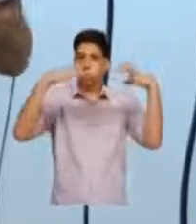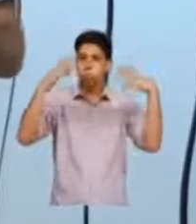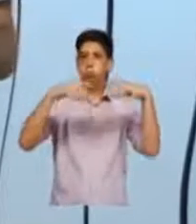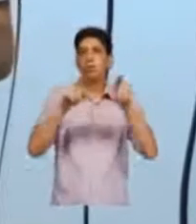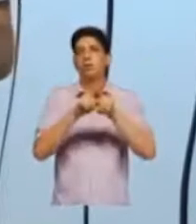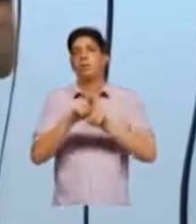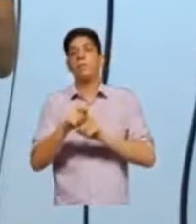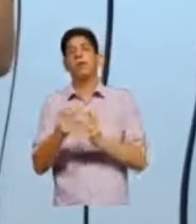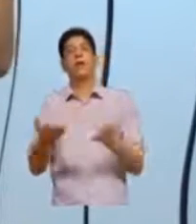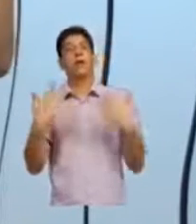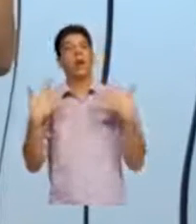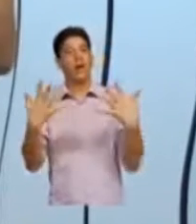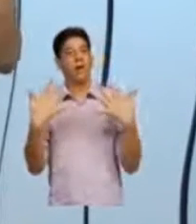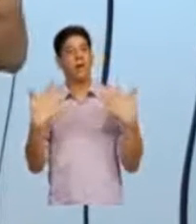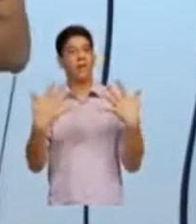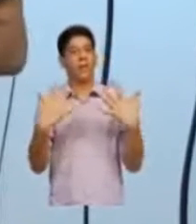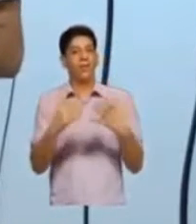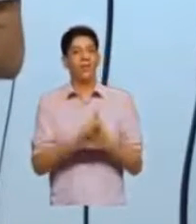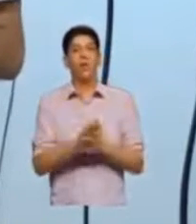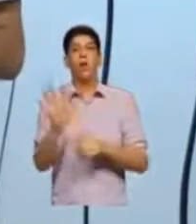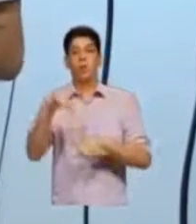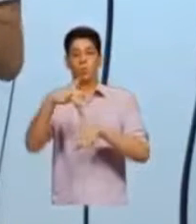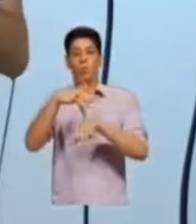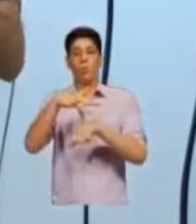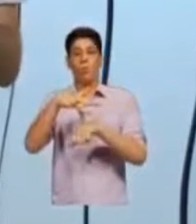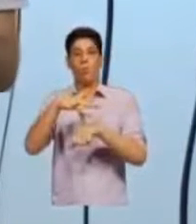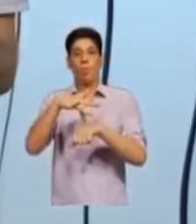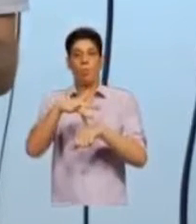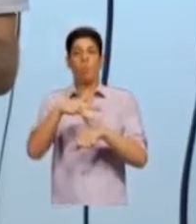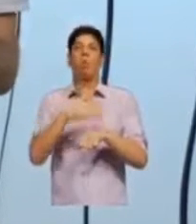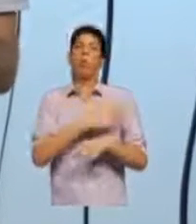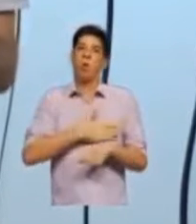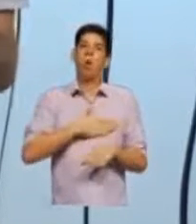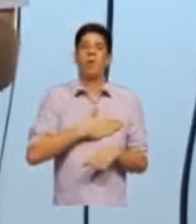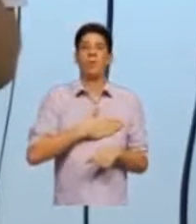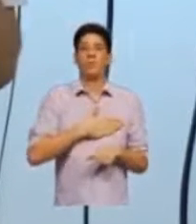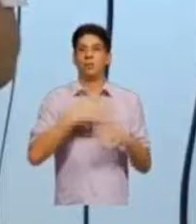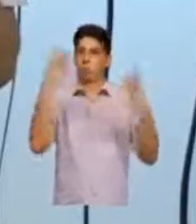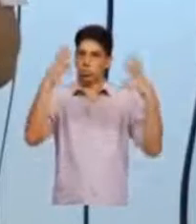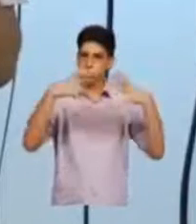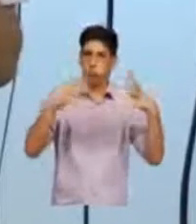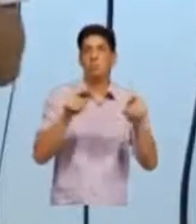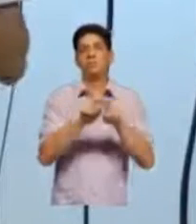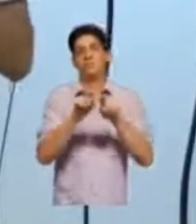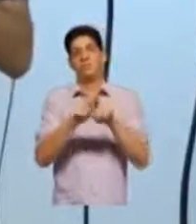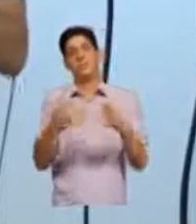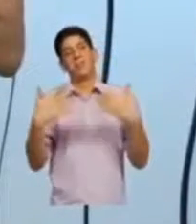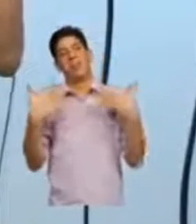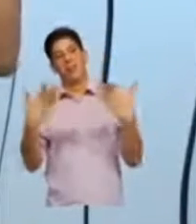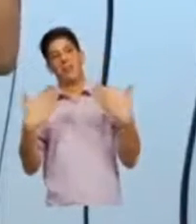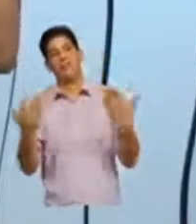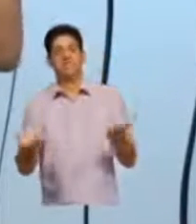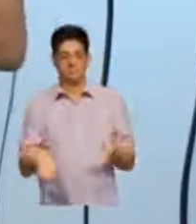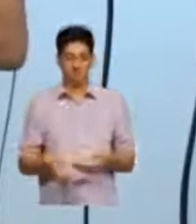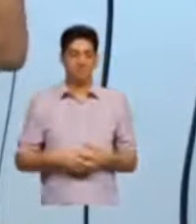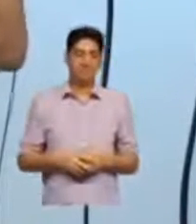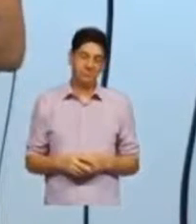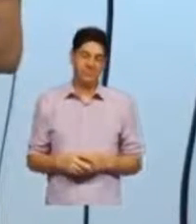locais propícios para o mosquito. A Aedes aegypti, transmissor da doença, nós vimos na última aula,